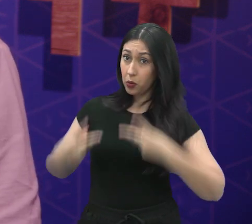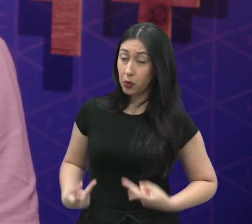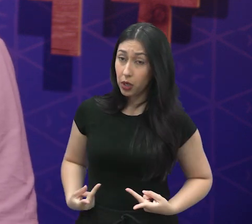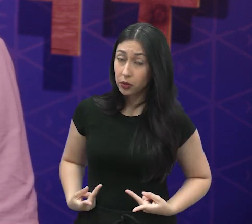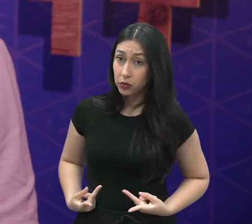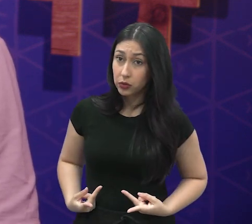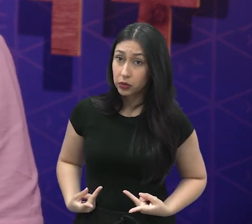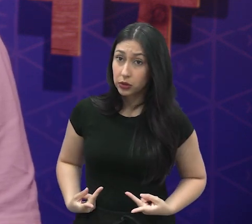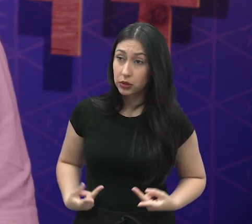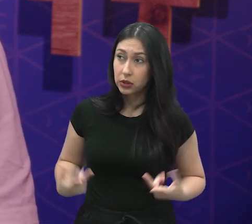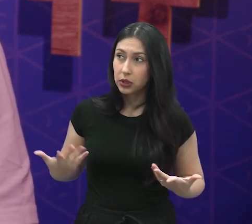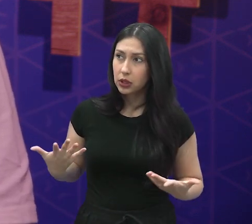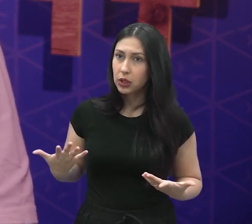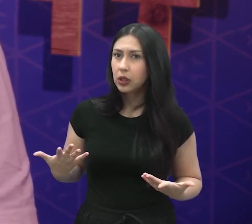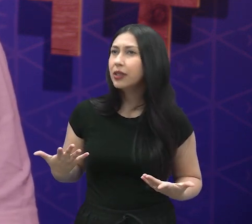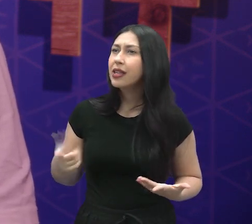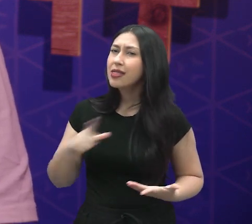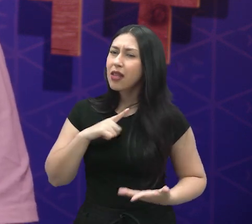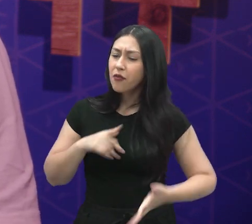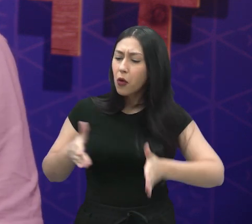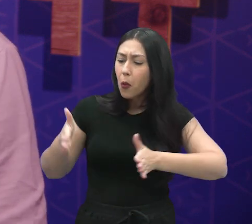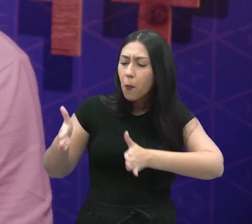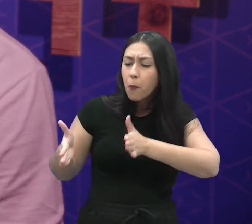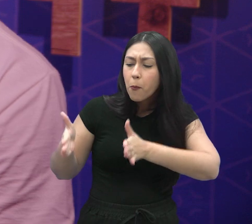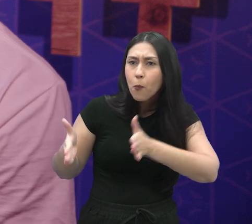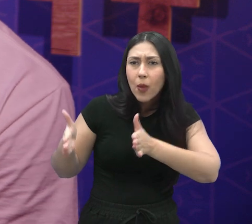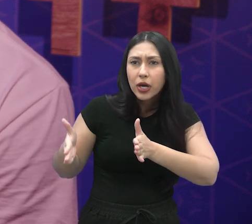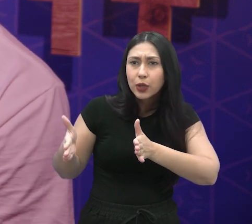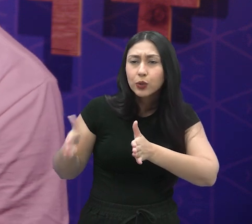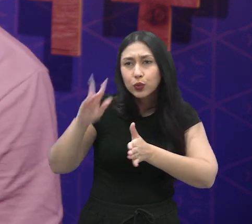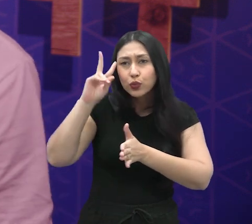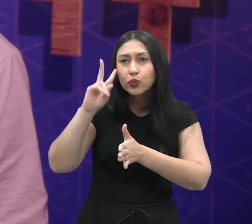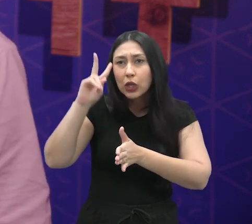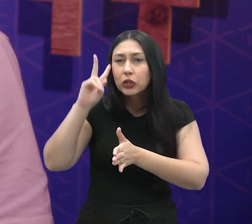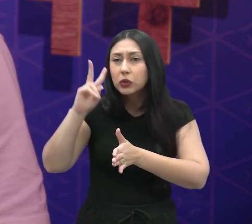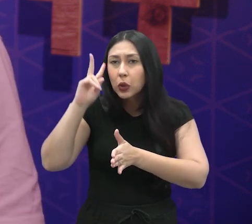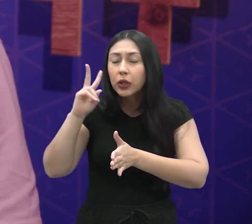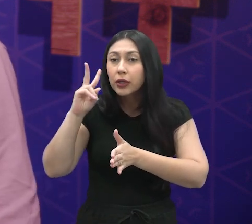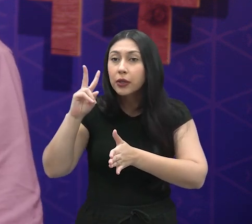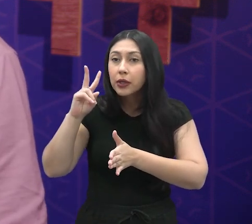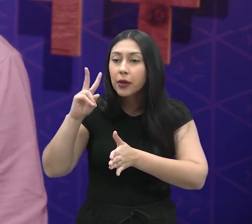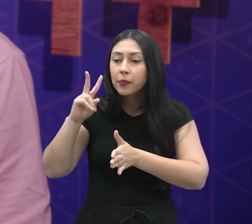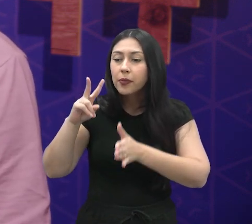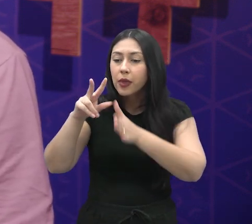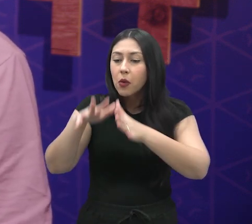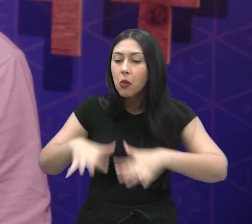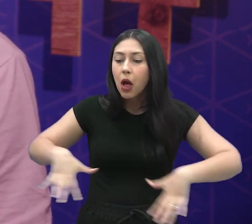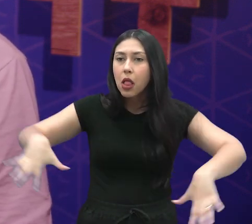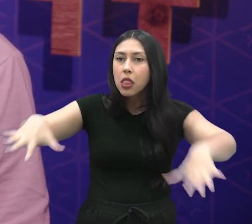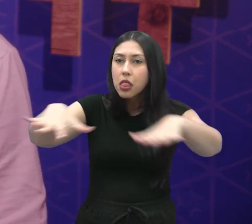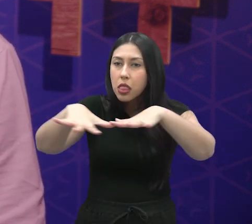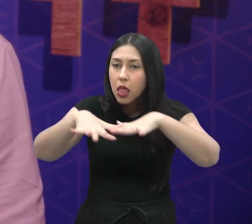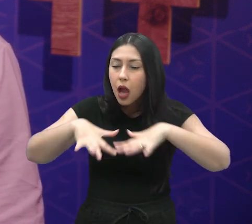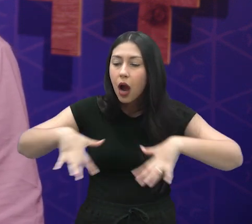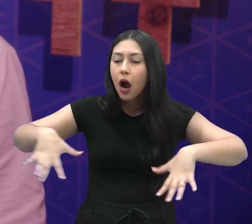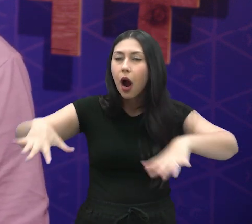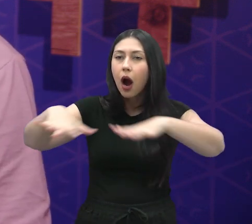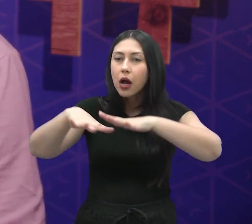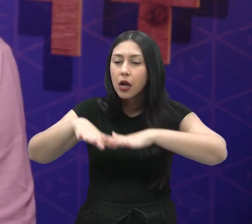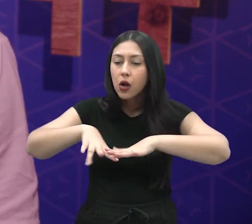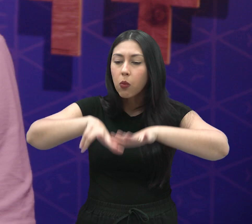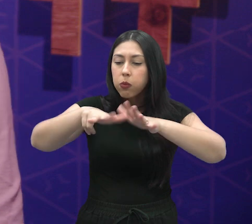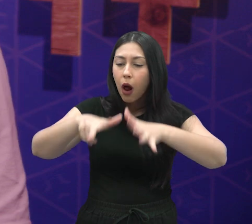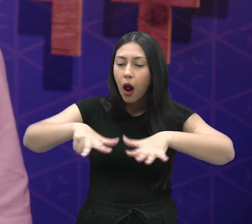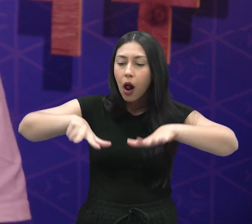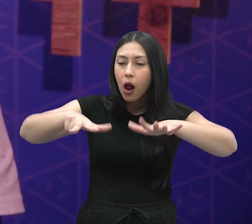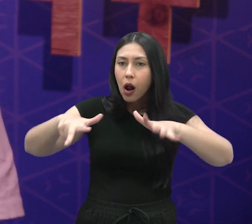humanos que algum momento da história terrestre baixou o nível ali da região da Península